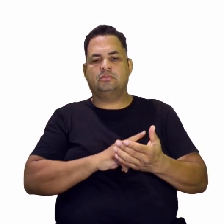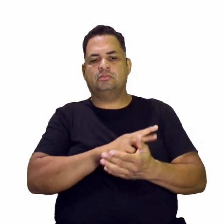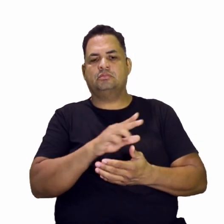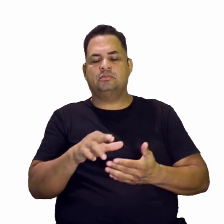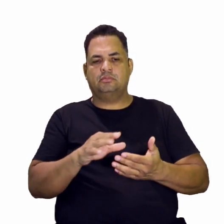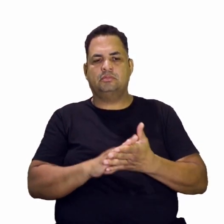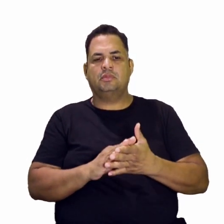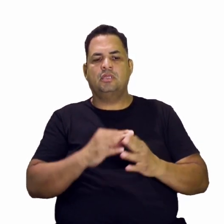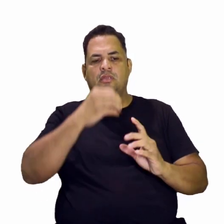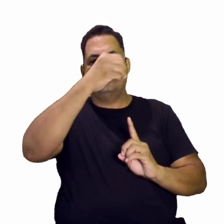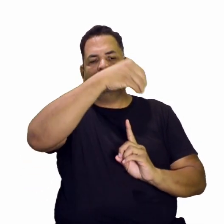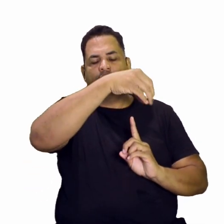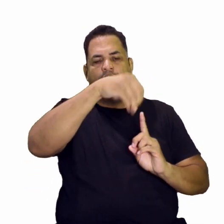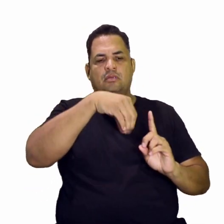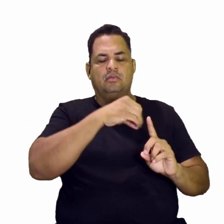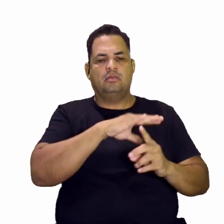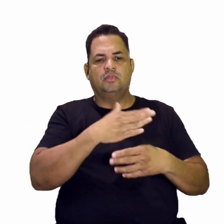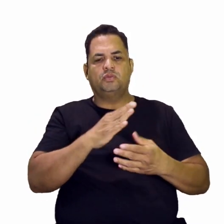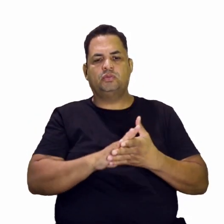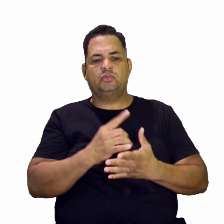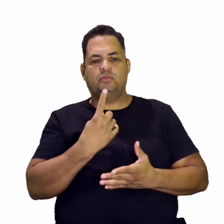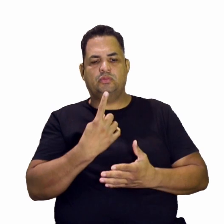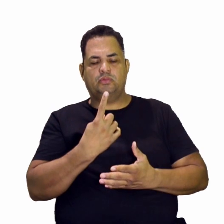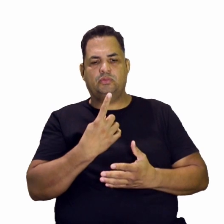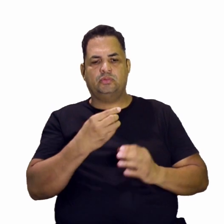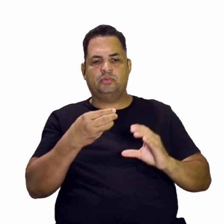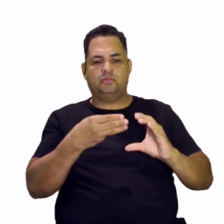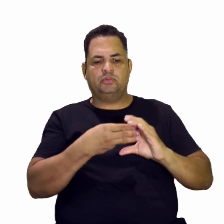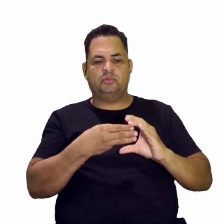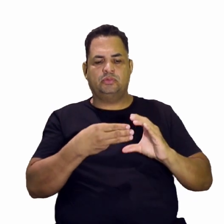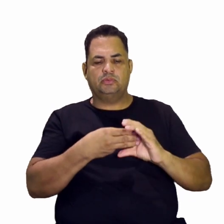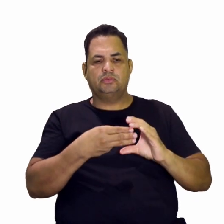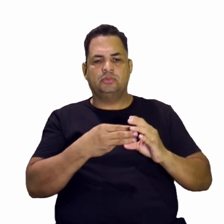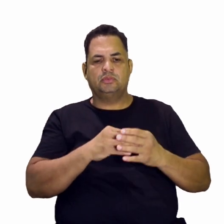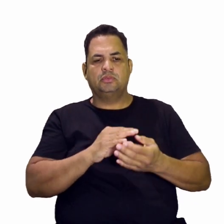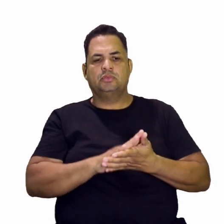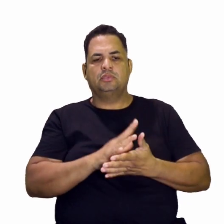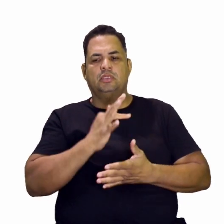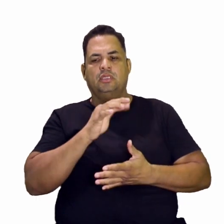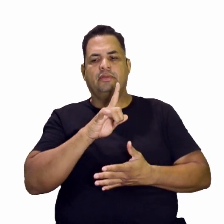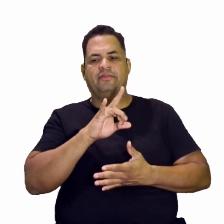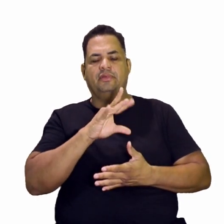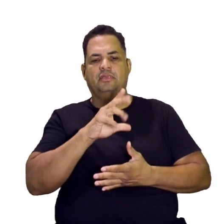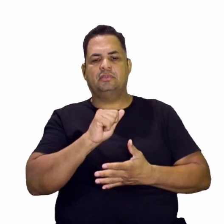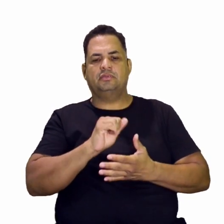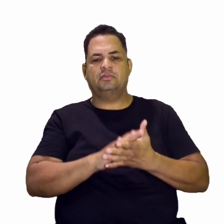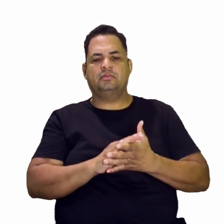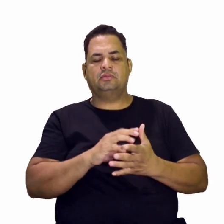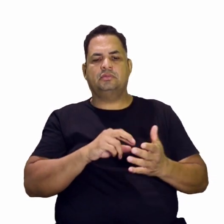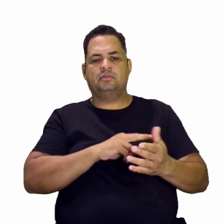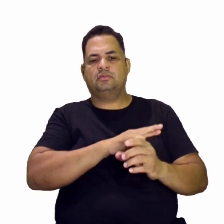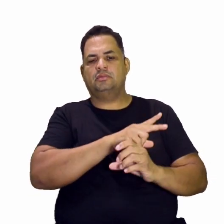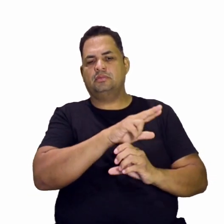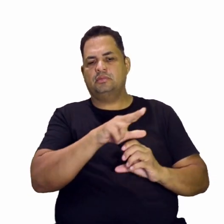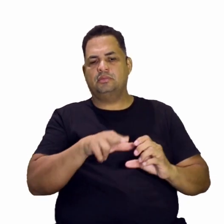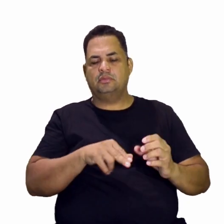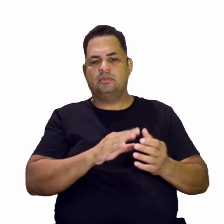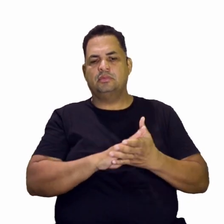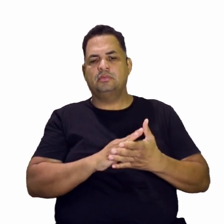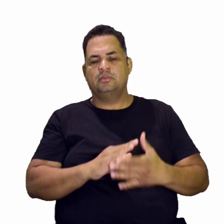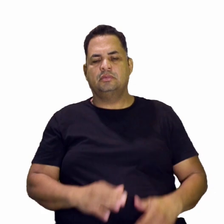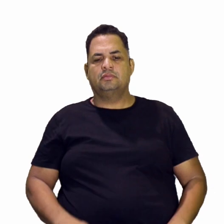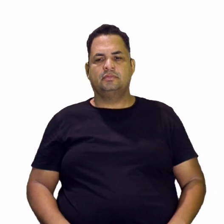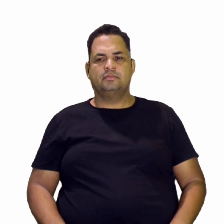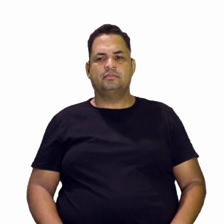os fungos vão ter organismos os levedos, e também organismos pluricelulares, como a orelha de pau